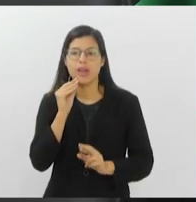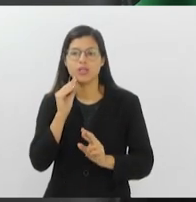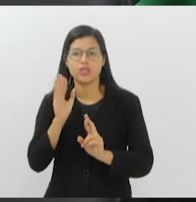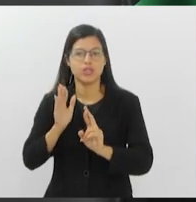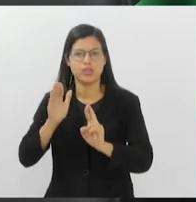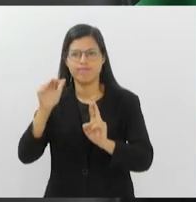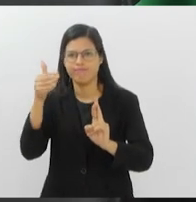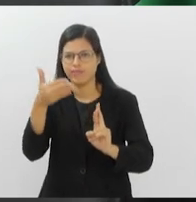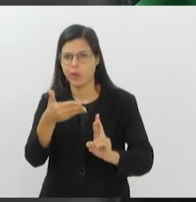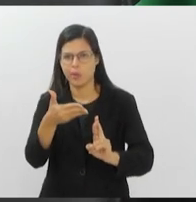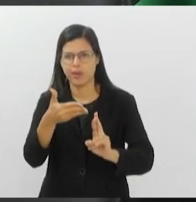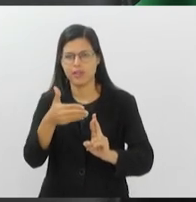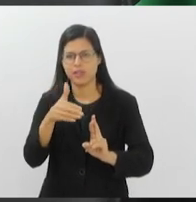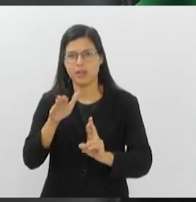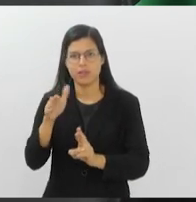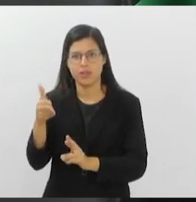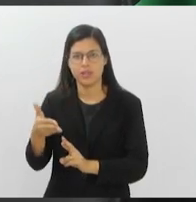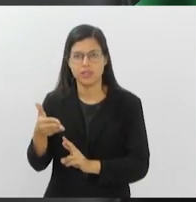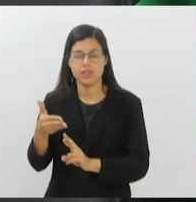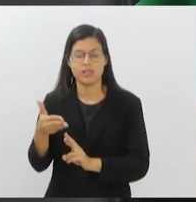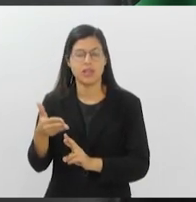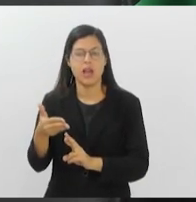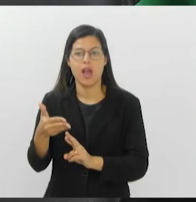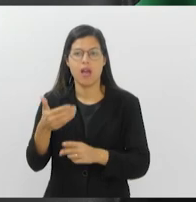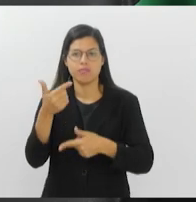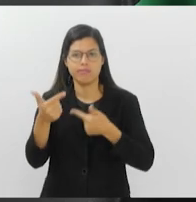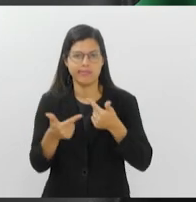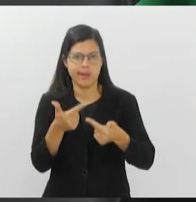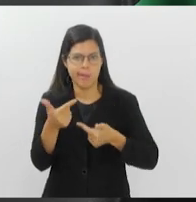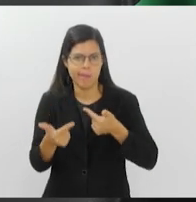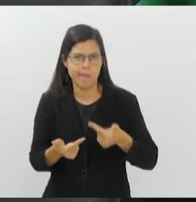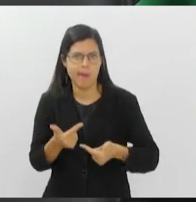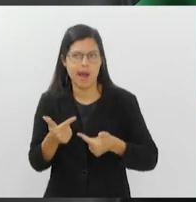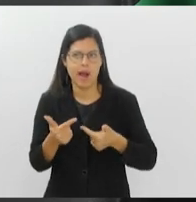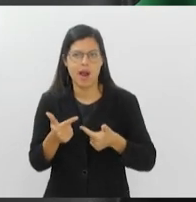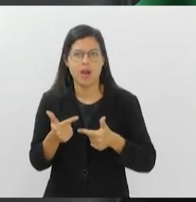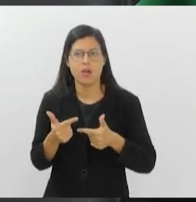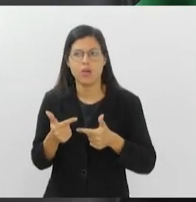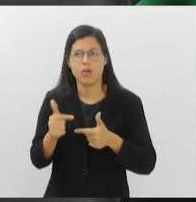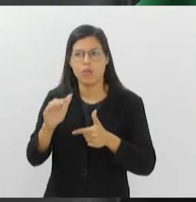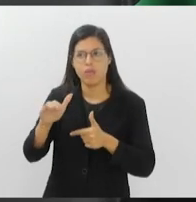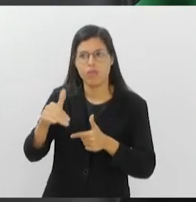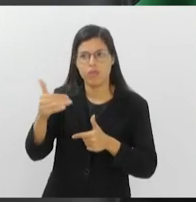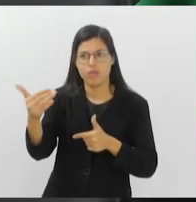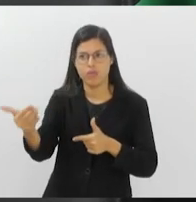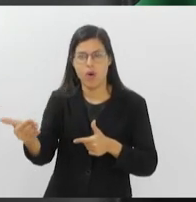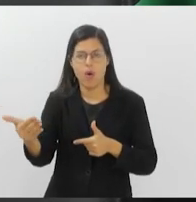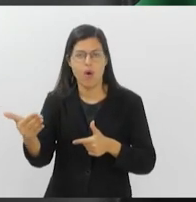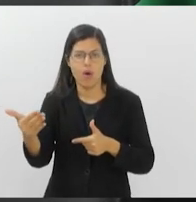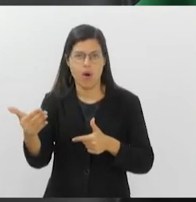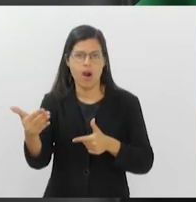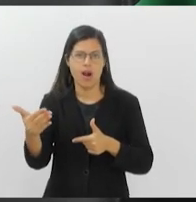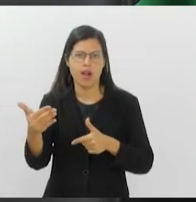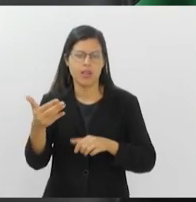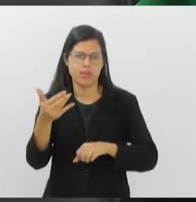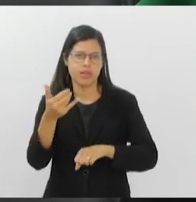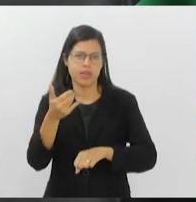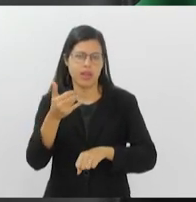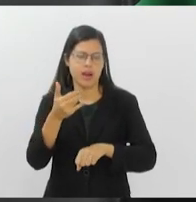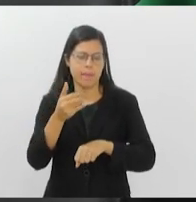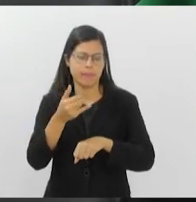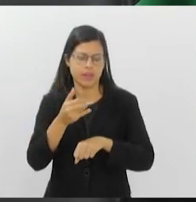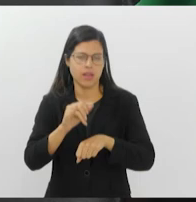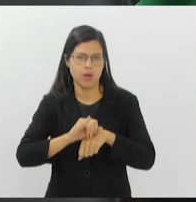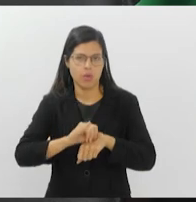alguns talentos e alguns trabalhos que são exercidos fora do núcleo da capital e que